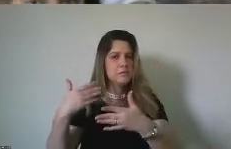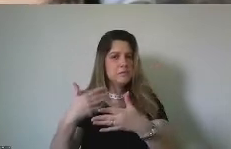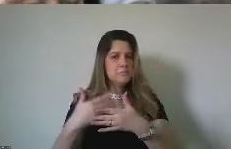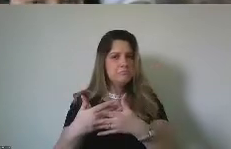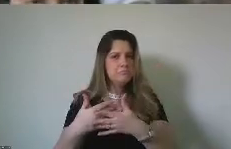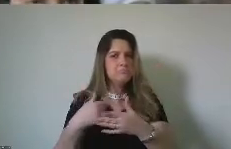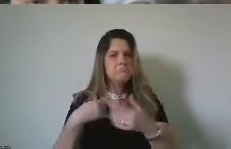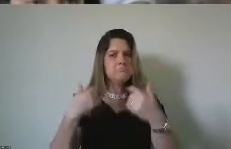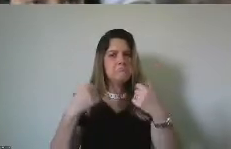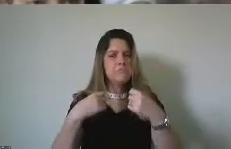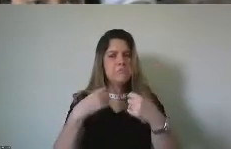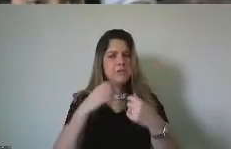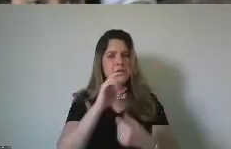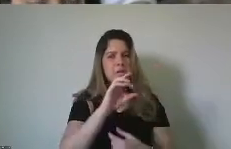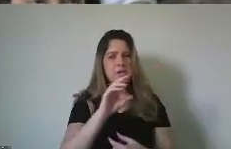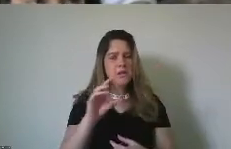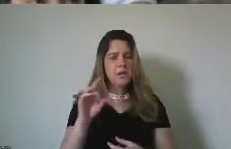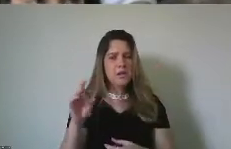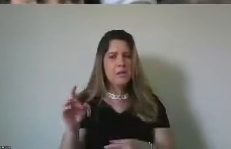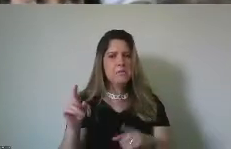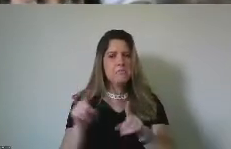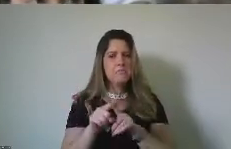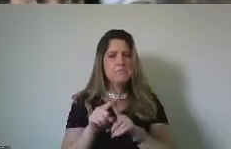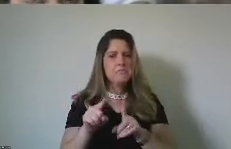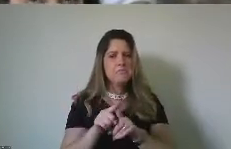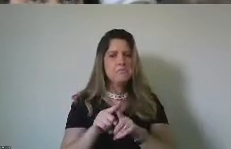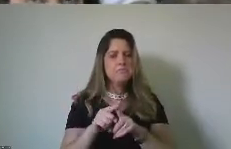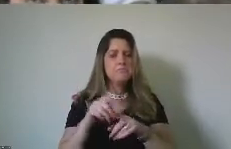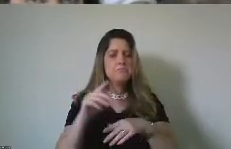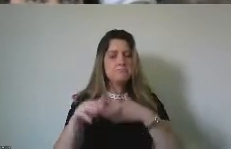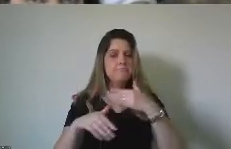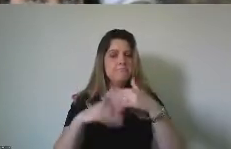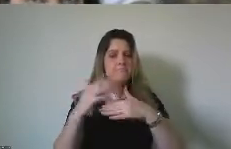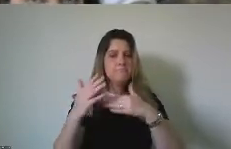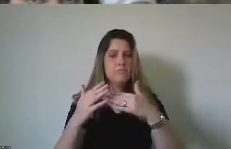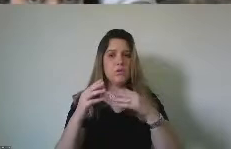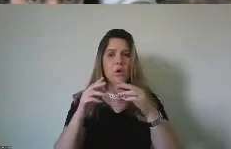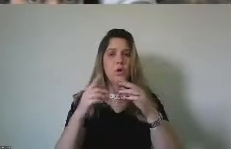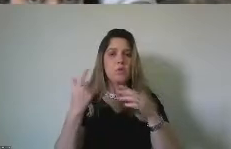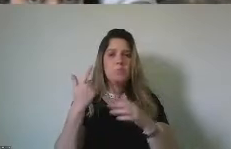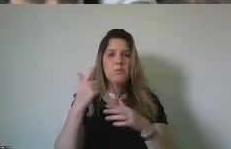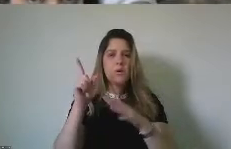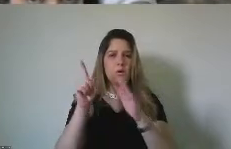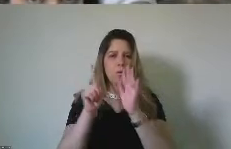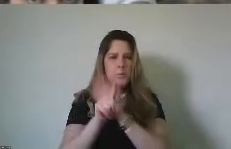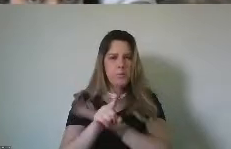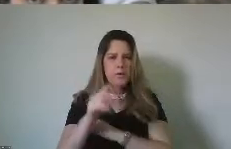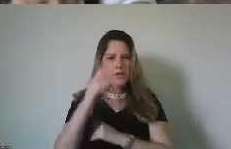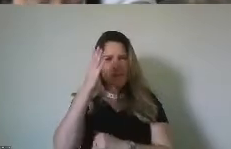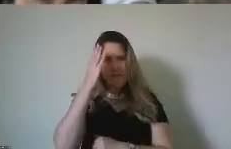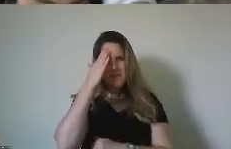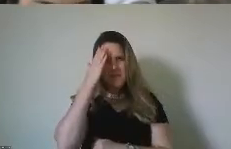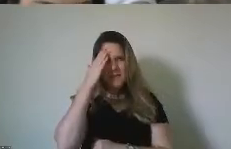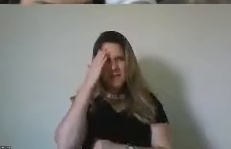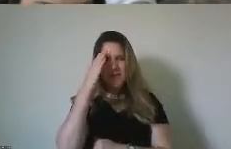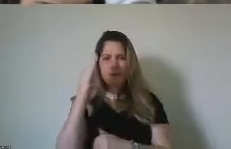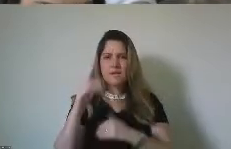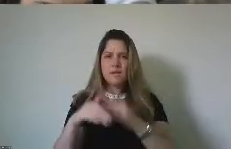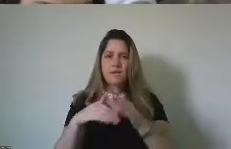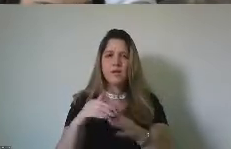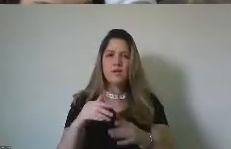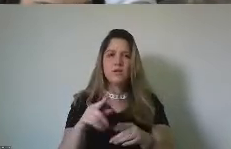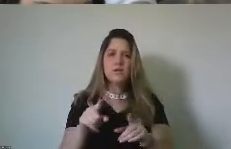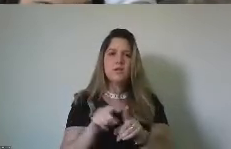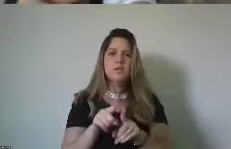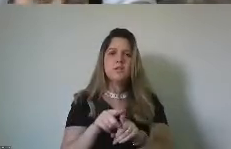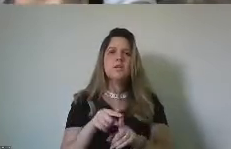capa que isso é muito maior e tem economia no Packs e uma segunda pergunta até para saber o quão relevante É essa a primeira dos